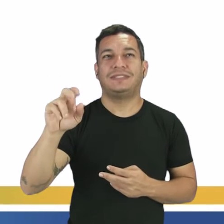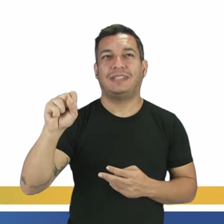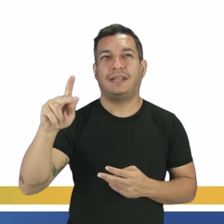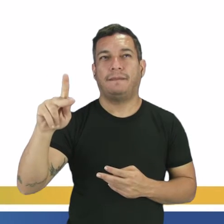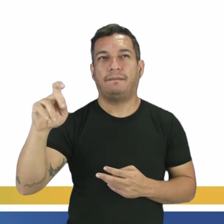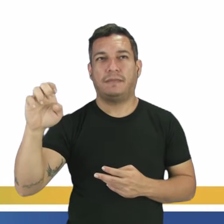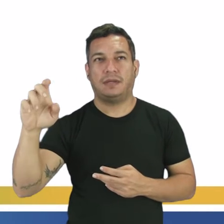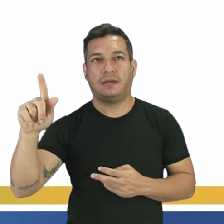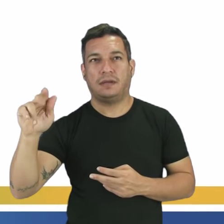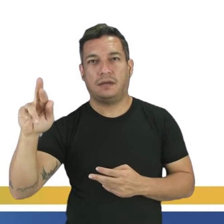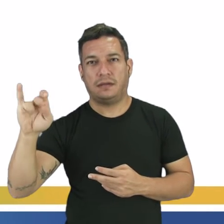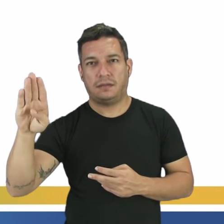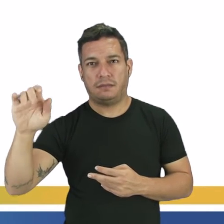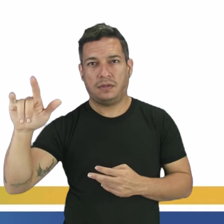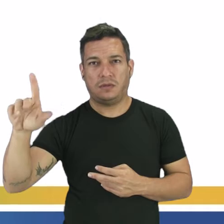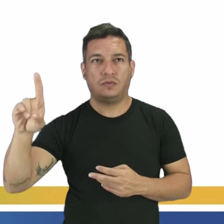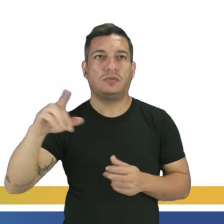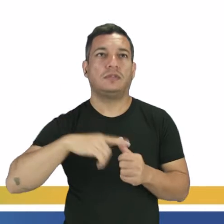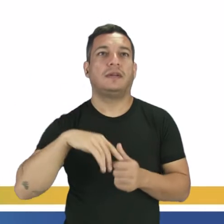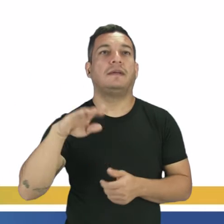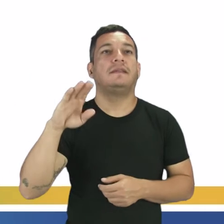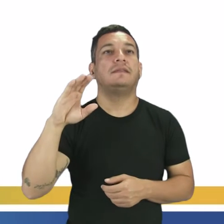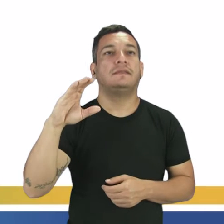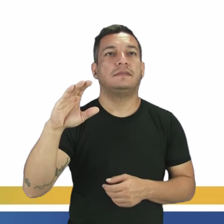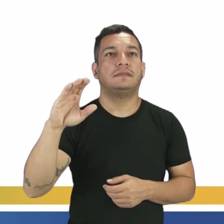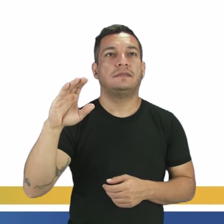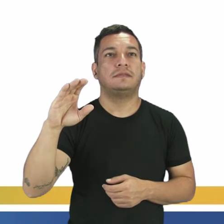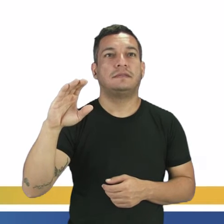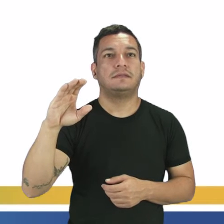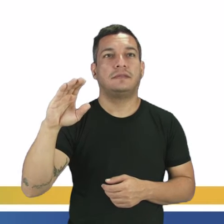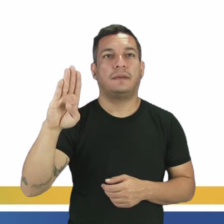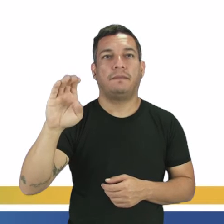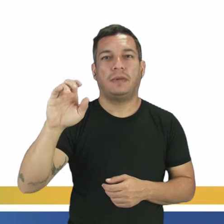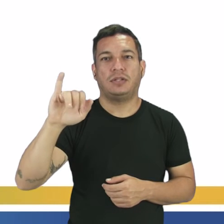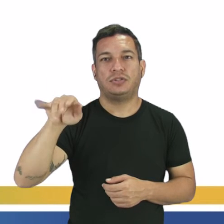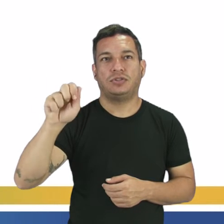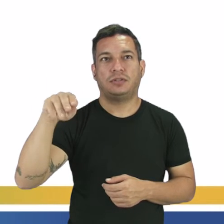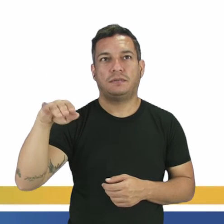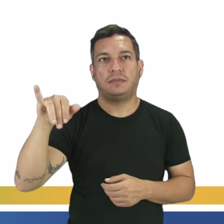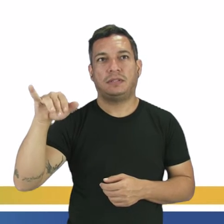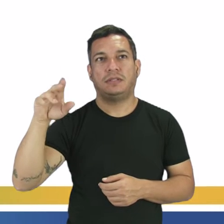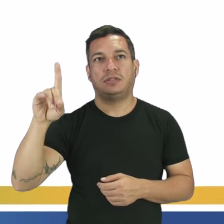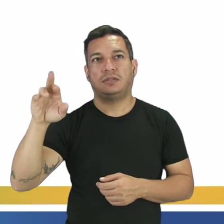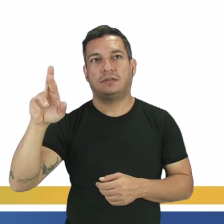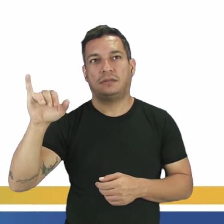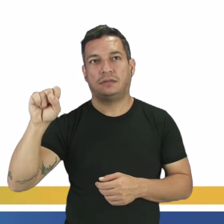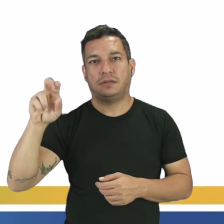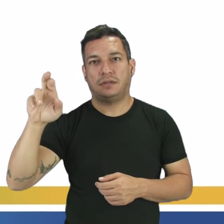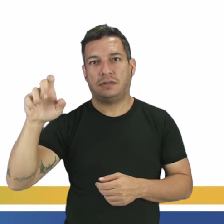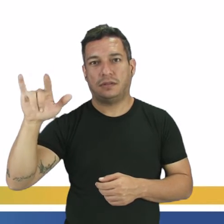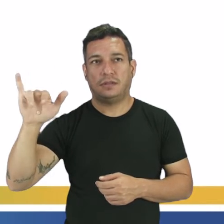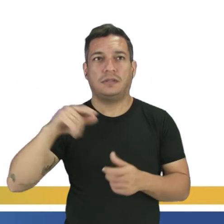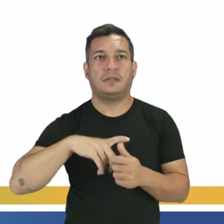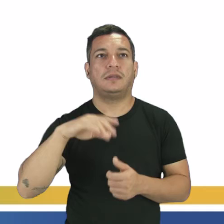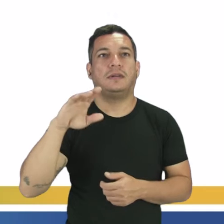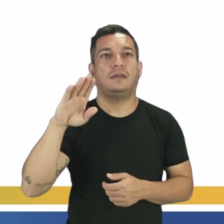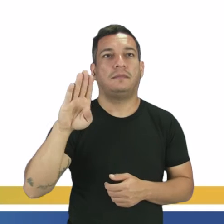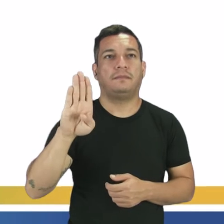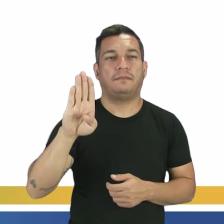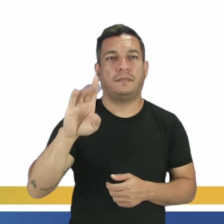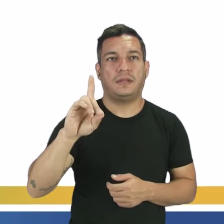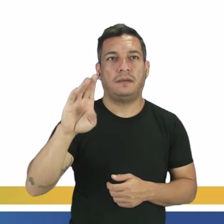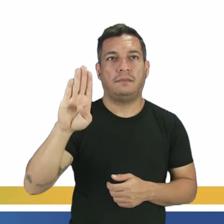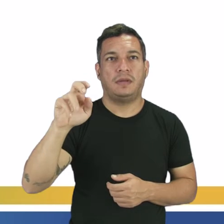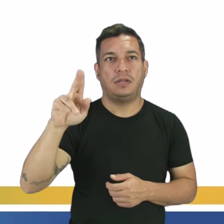Garibaldi, C. Benjamin Disraeli, D. Benito Mussolini e Otto